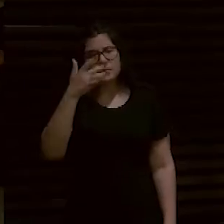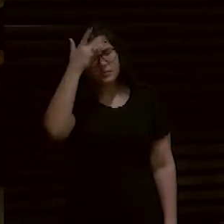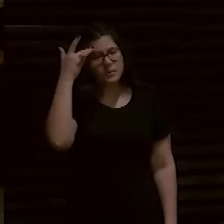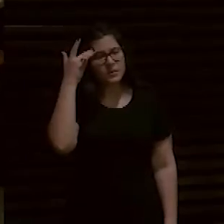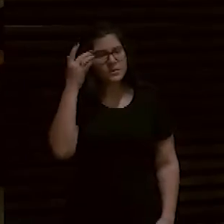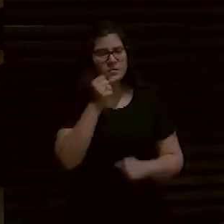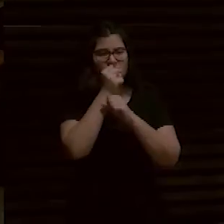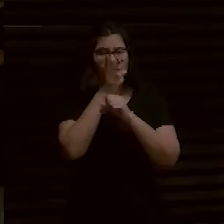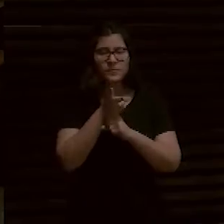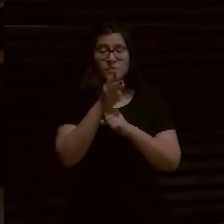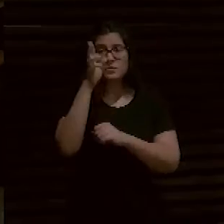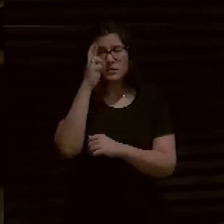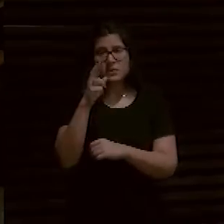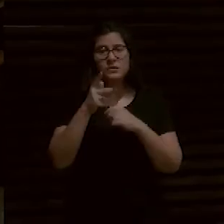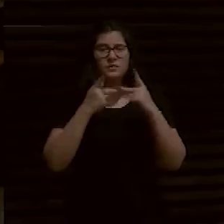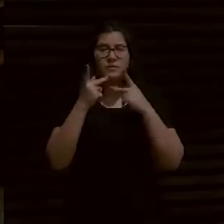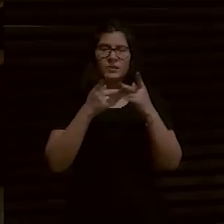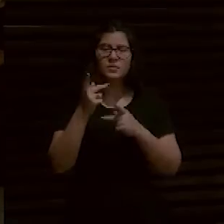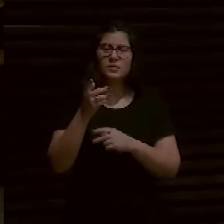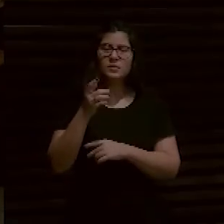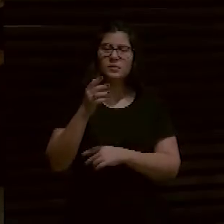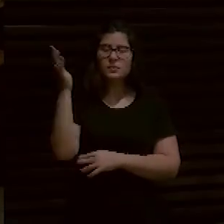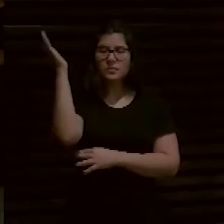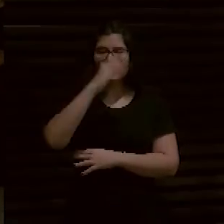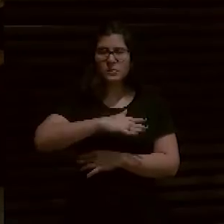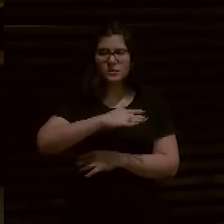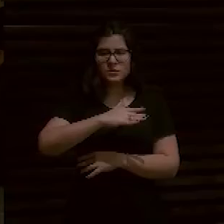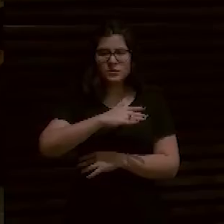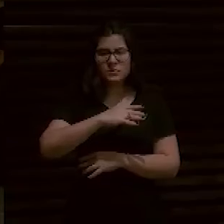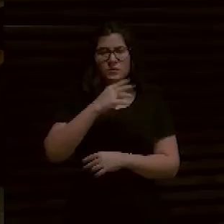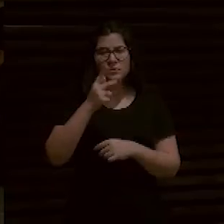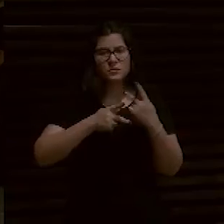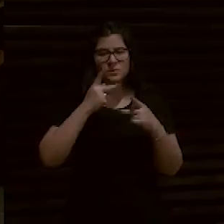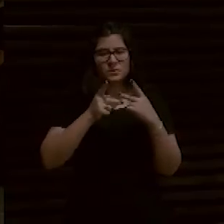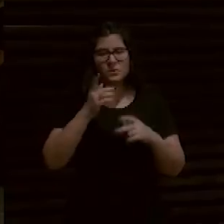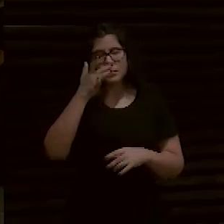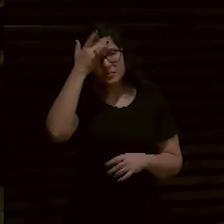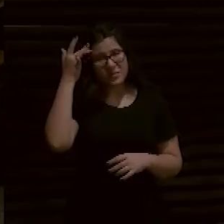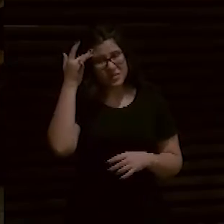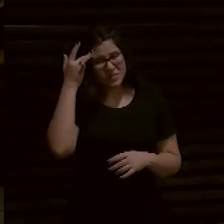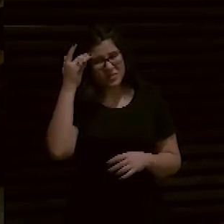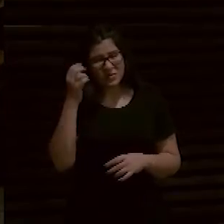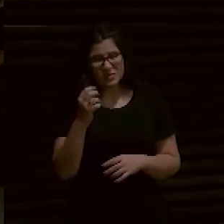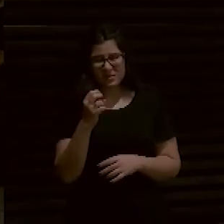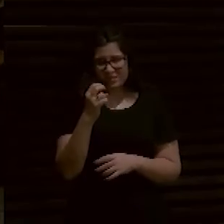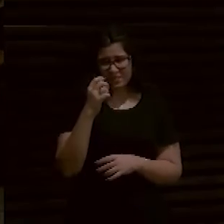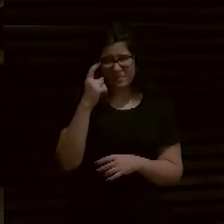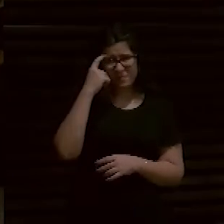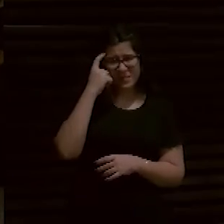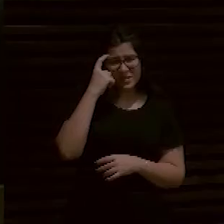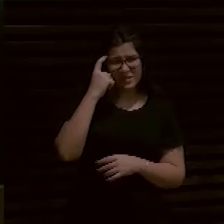o Senhor está dizendo aqui, maldito é o homem que pensa, que se acha que é